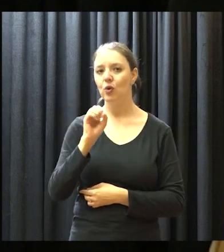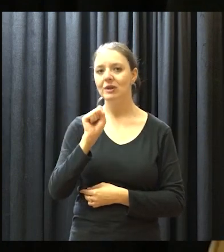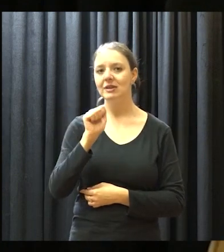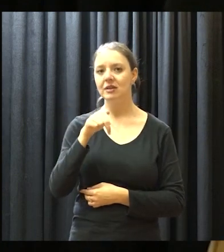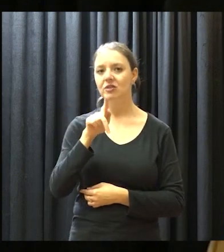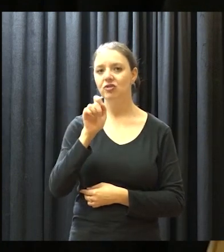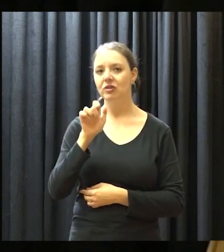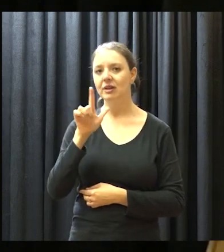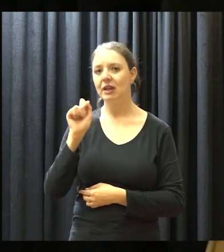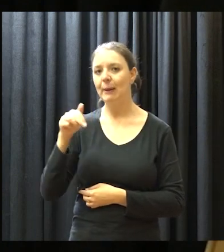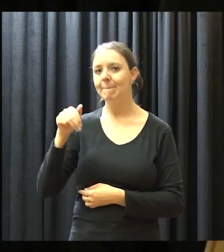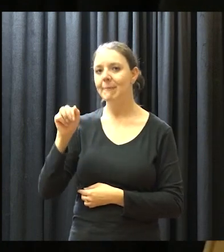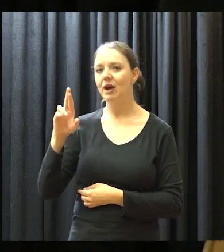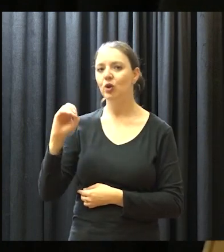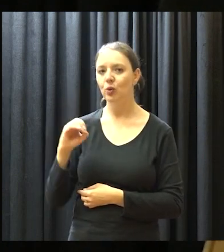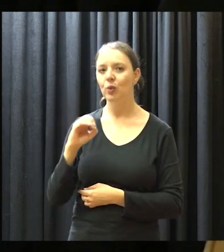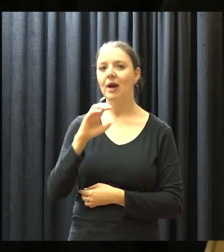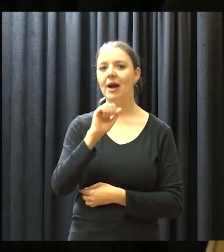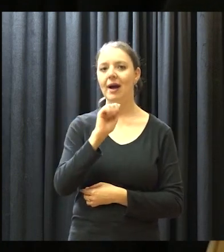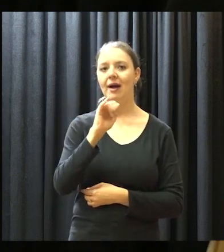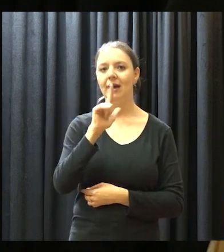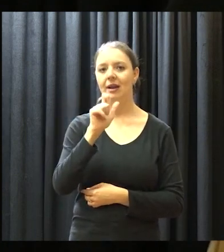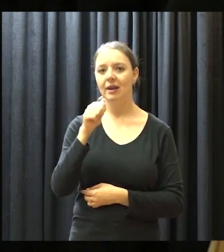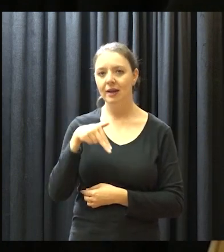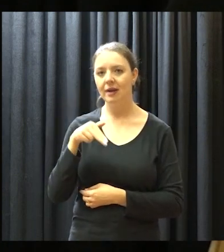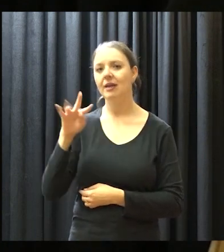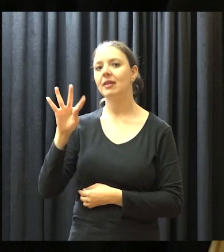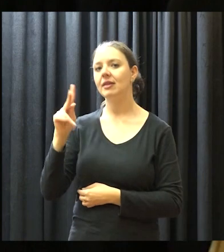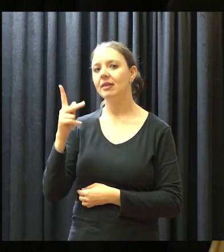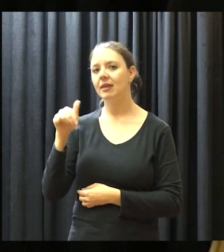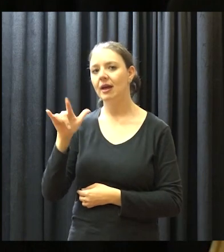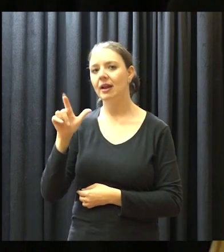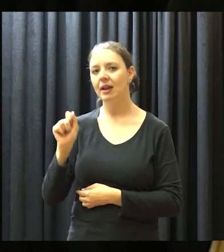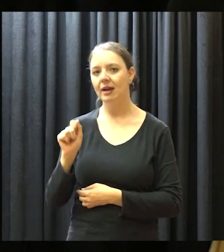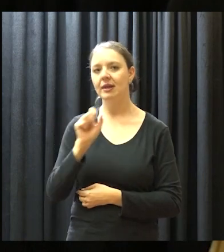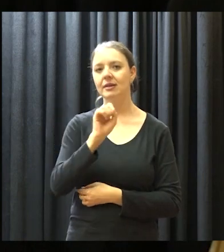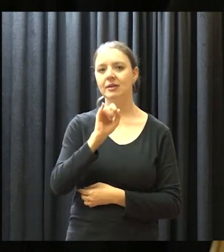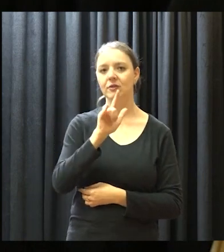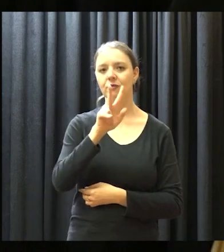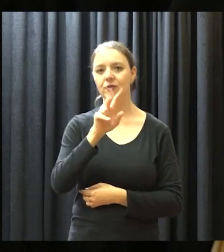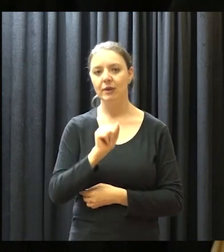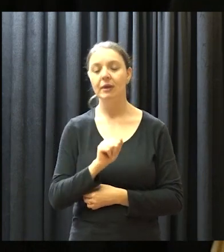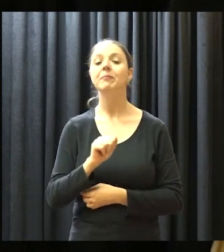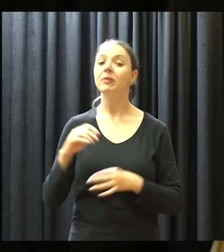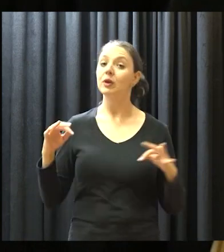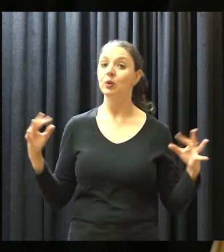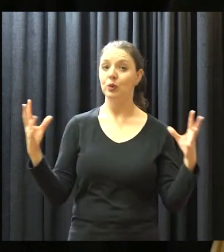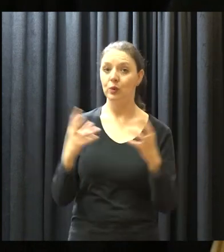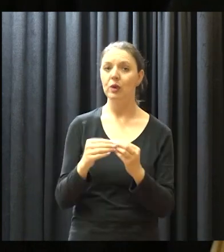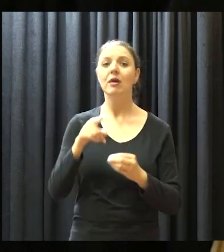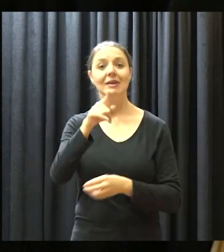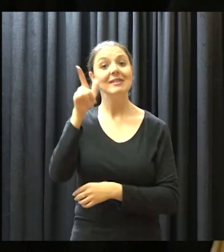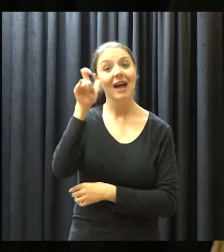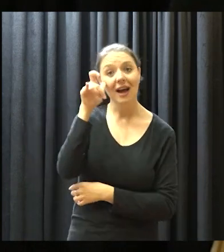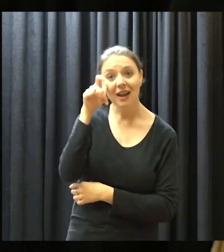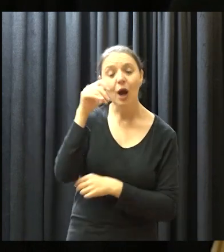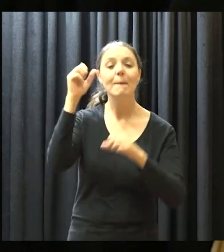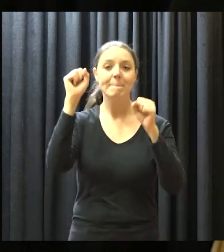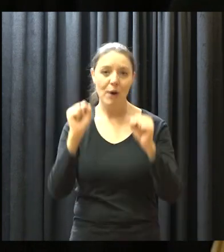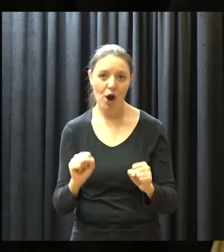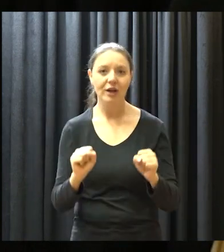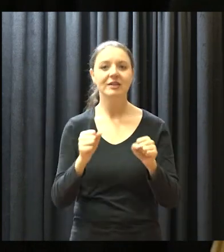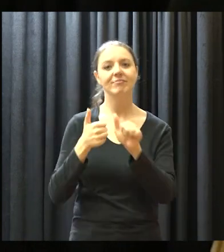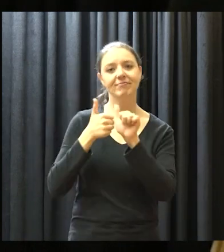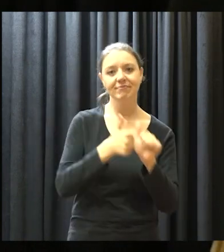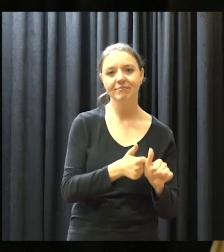Marco, Arlan, Taila e Silvia. O grupo Bengalantes também está no Instagram e a gente vai divulgar o